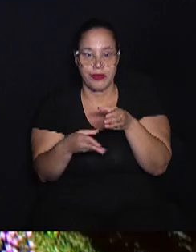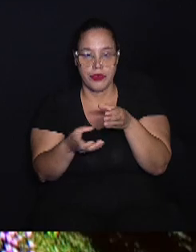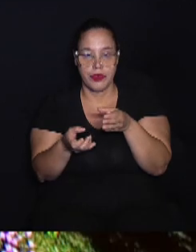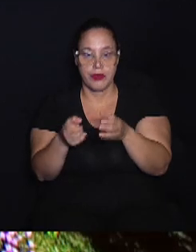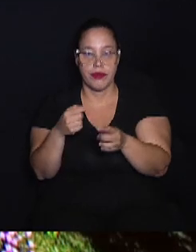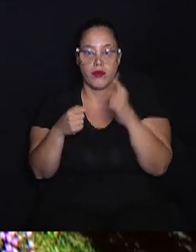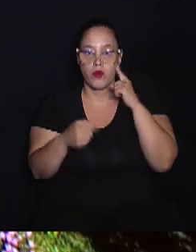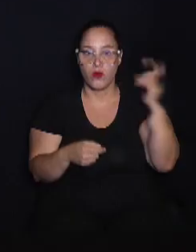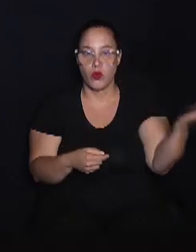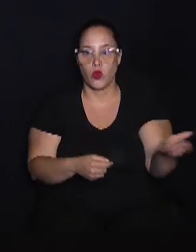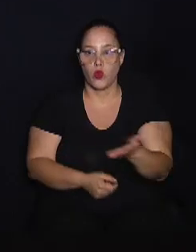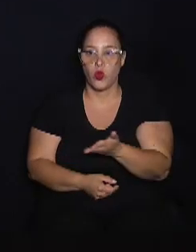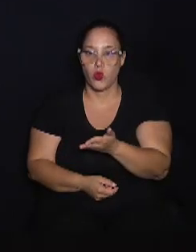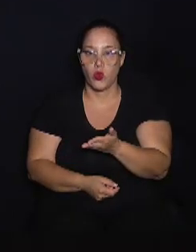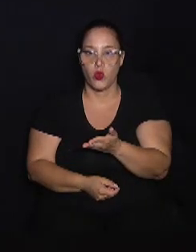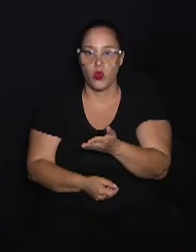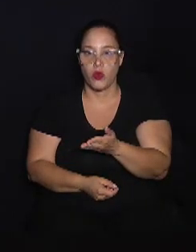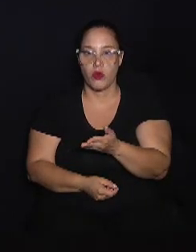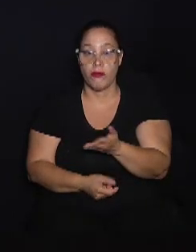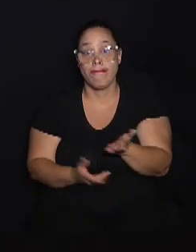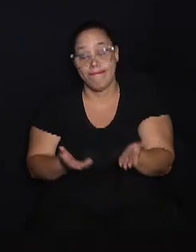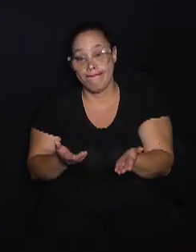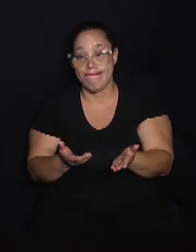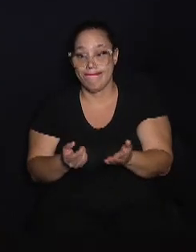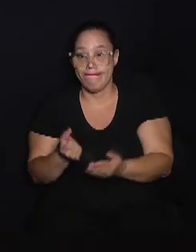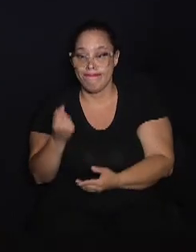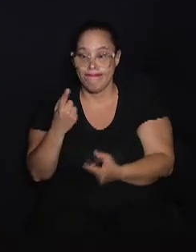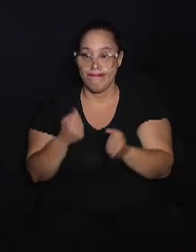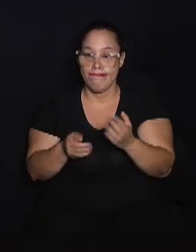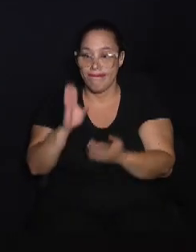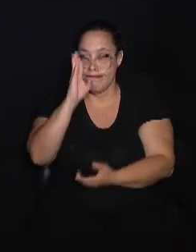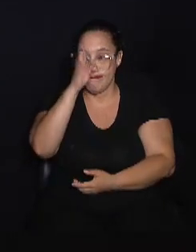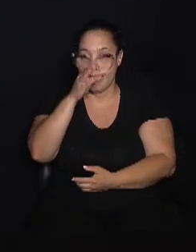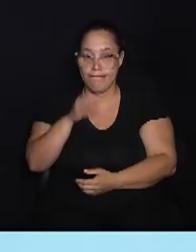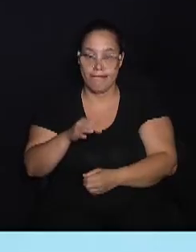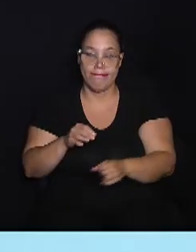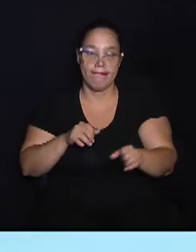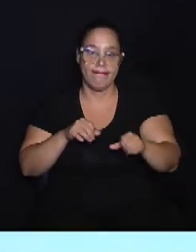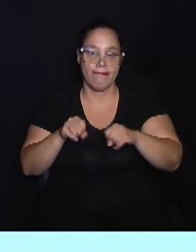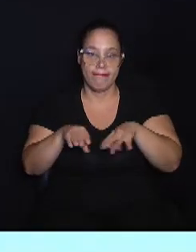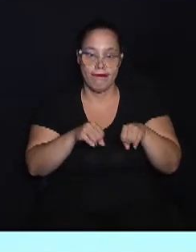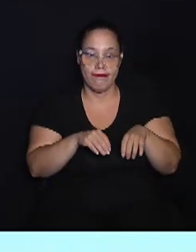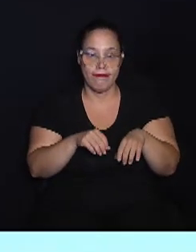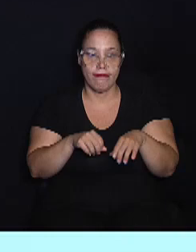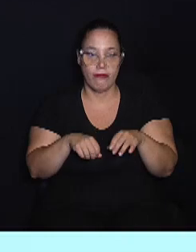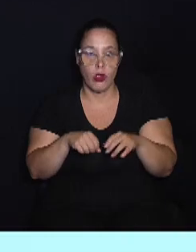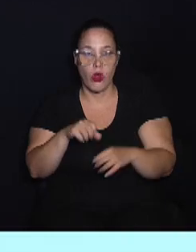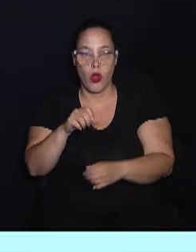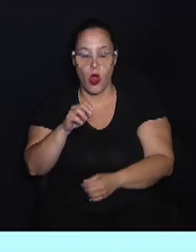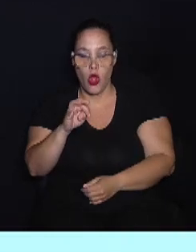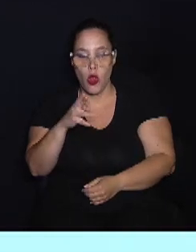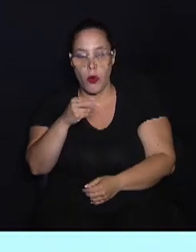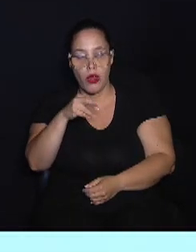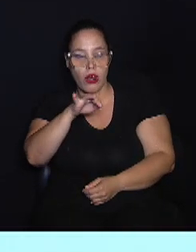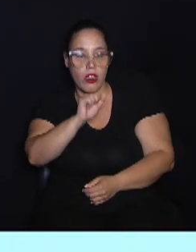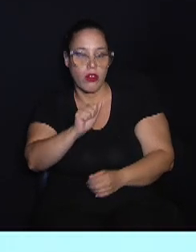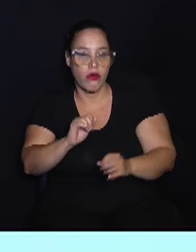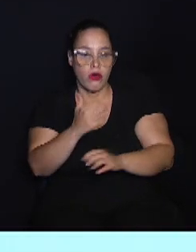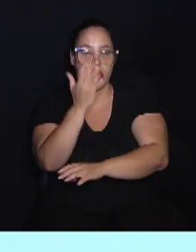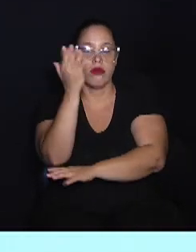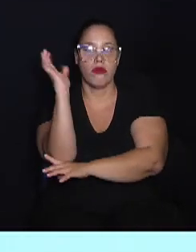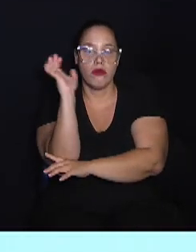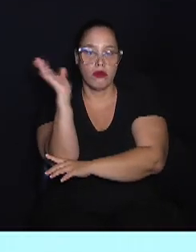arborização Urbana na ocasião um doss principais serviços mostrados foi o exame de tomografia nas árvores